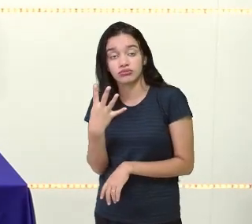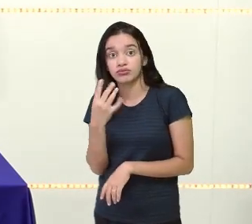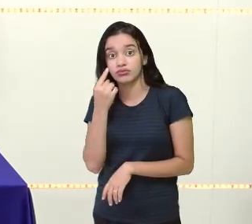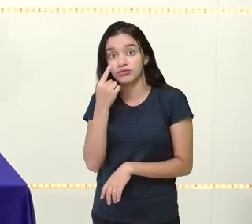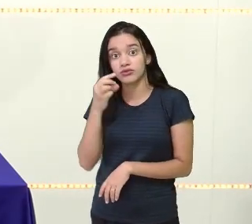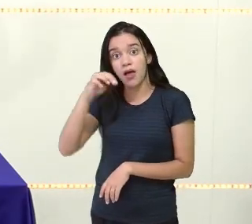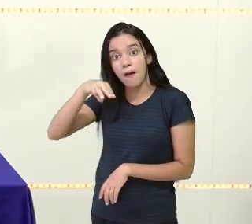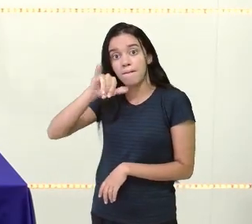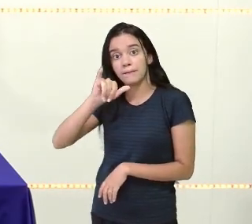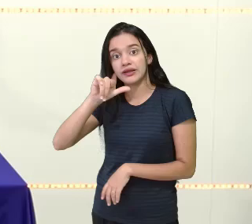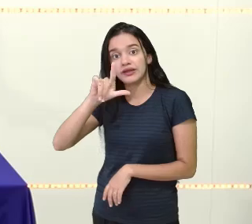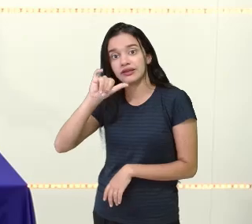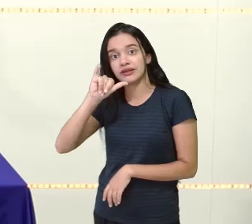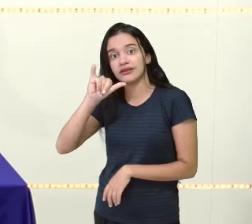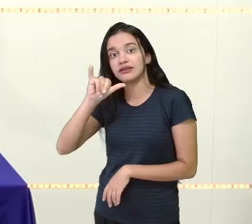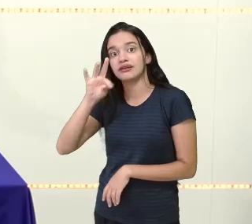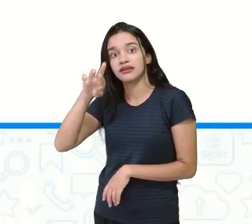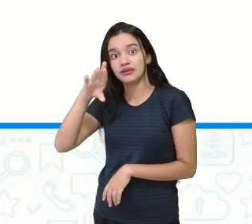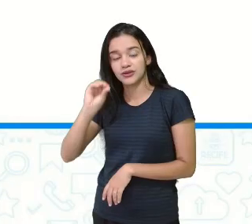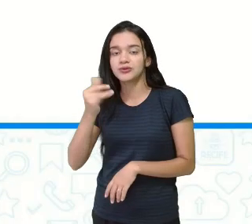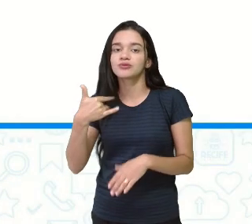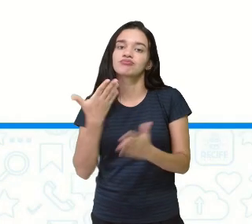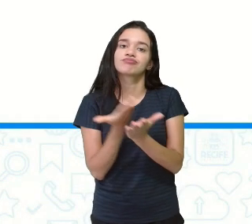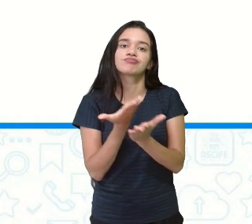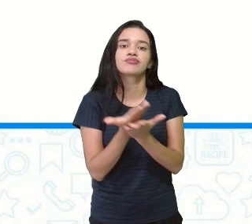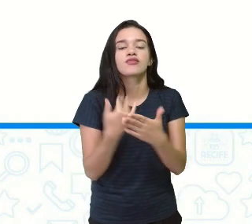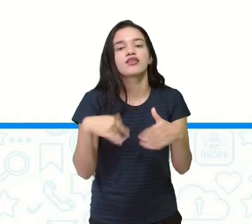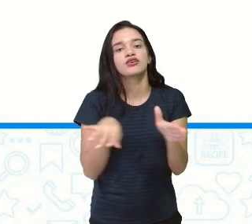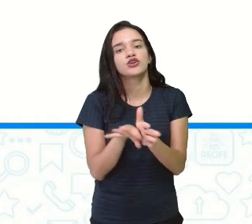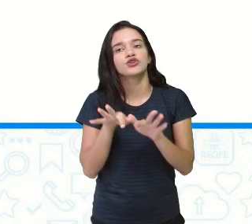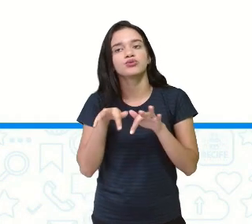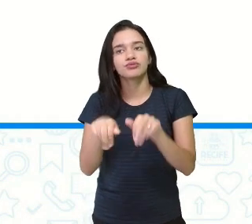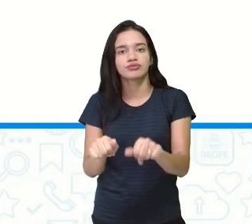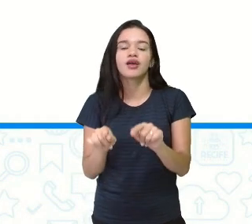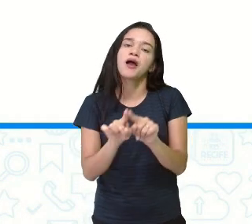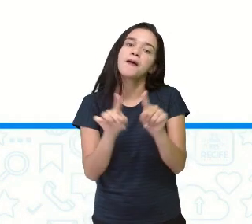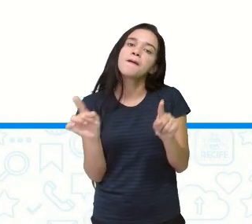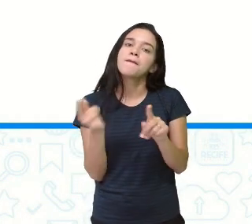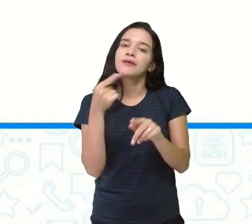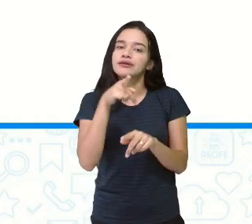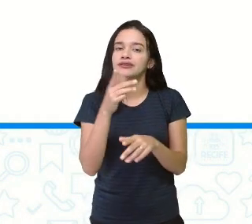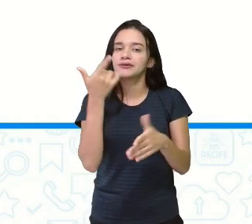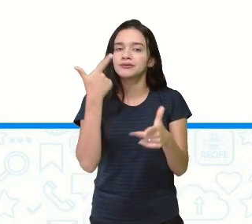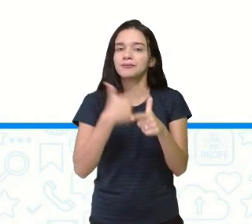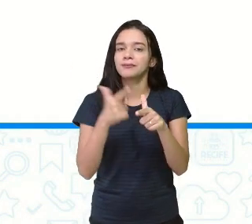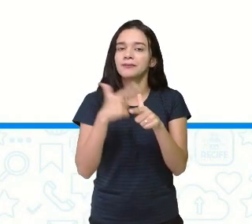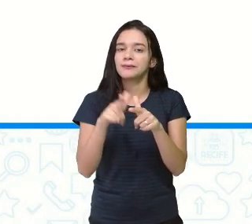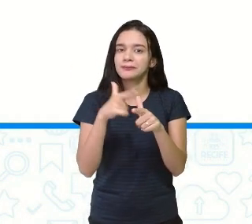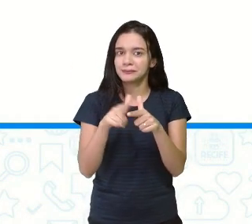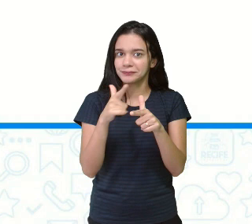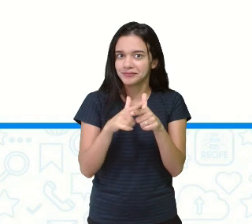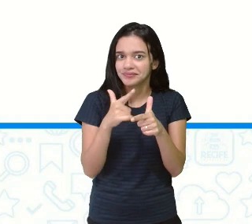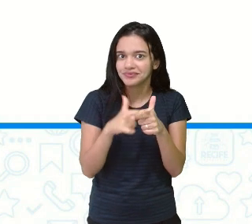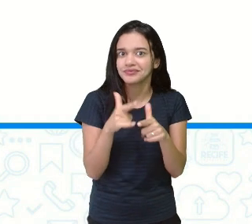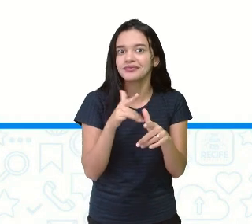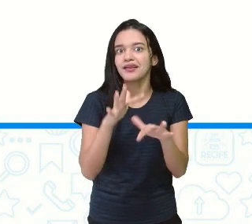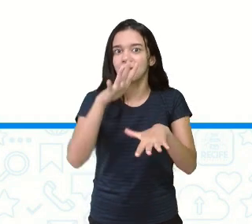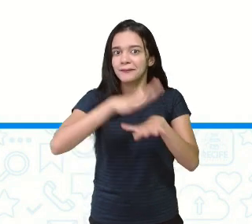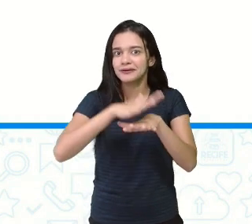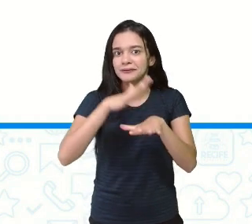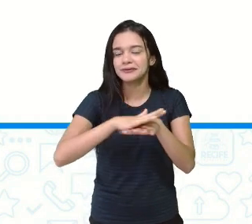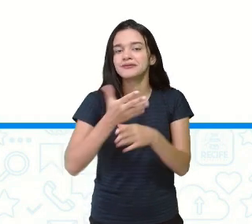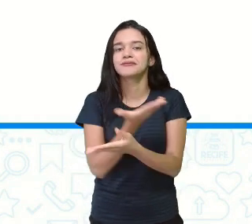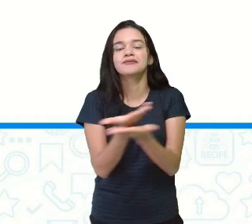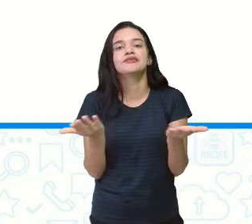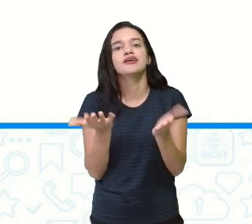mililitros. Nossa aula está chegando ao fim, mas eu vou deixar esse probleminha aí para vocês, tá? Professora